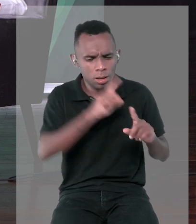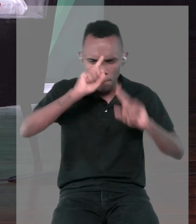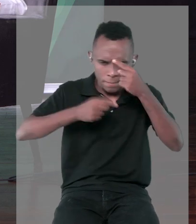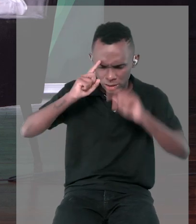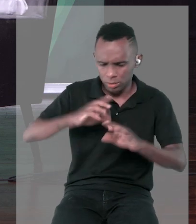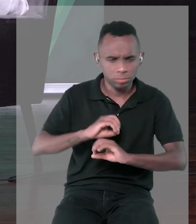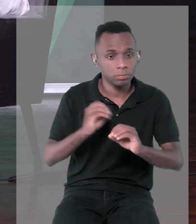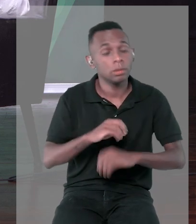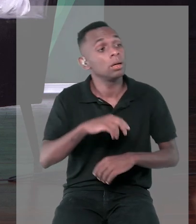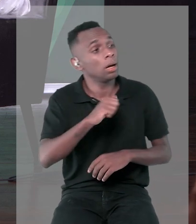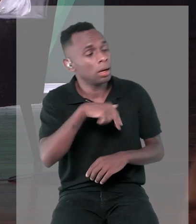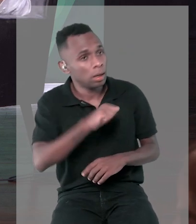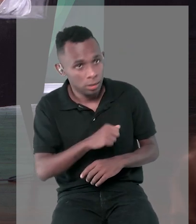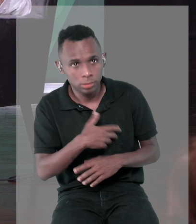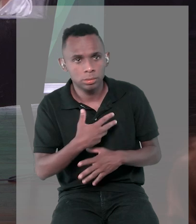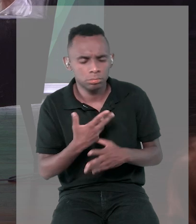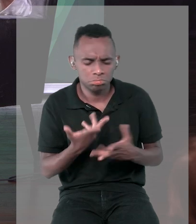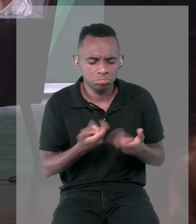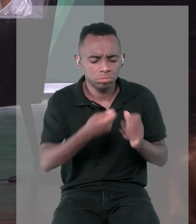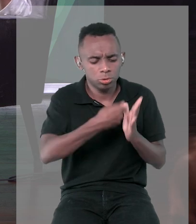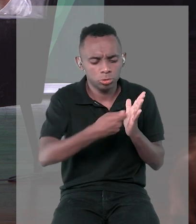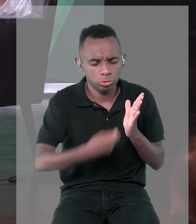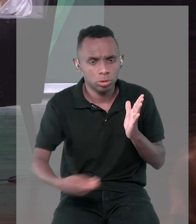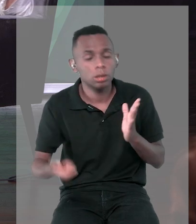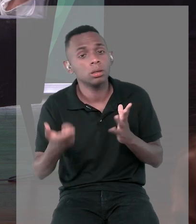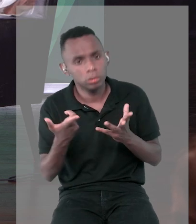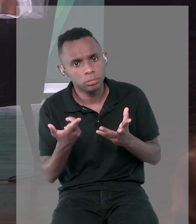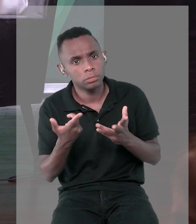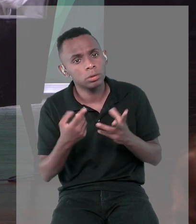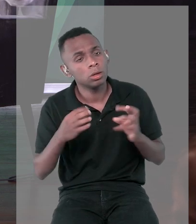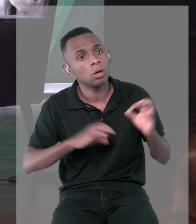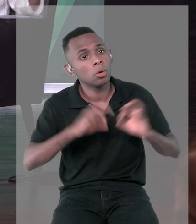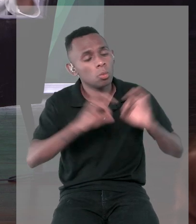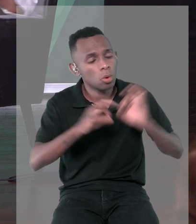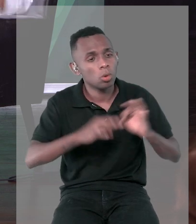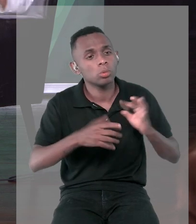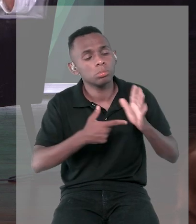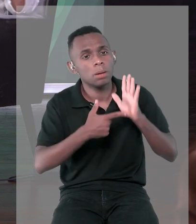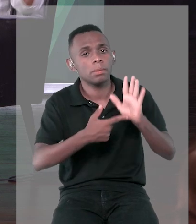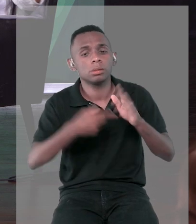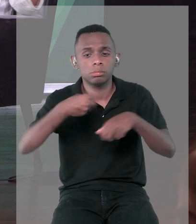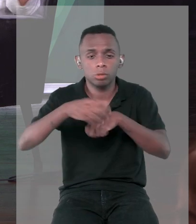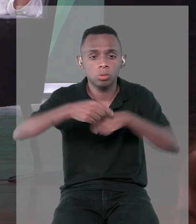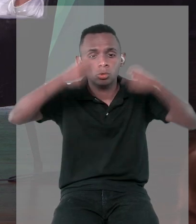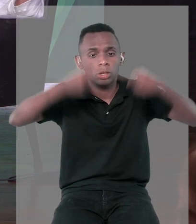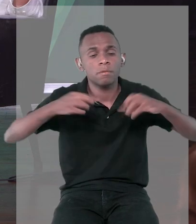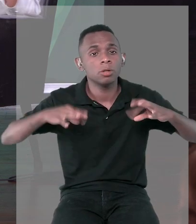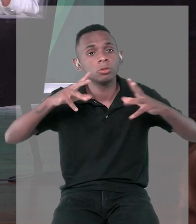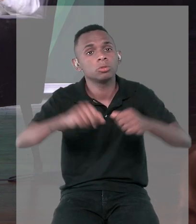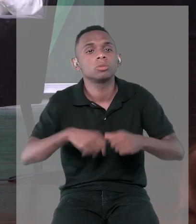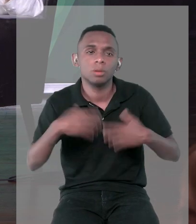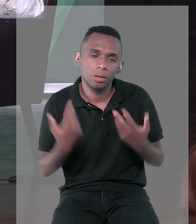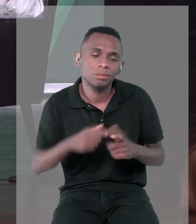Clarice quer. Então, a Ana Maria, uma excelente escritora, monta todo o conflito, né, entre essas duas,